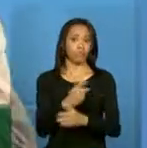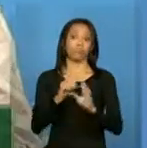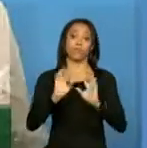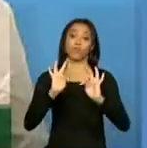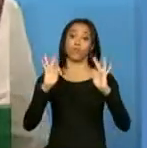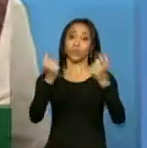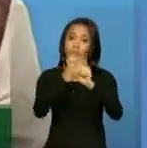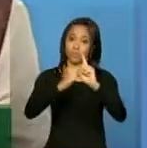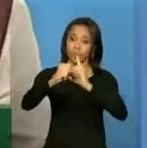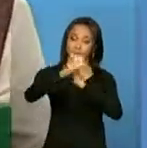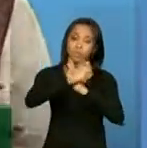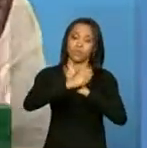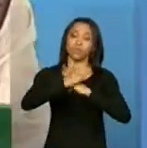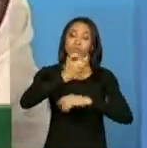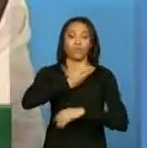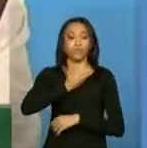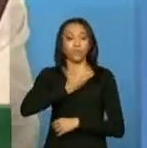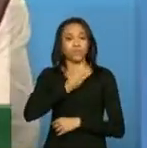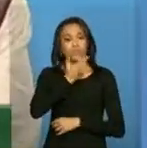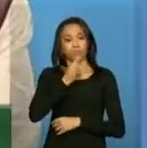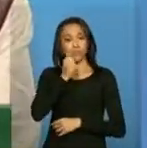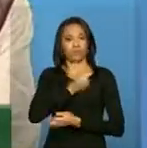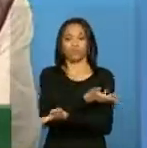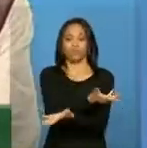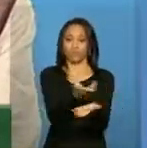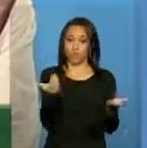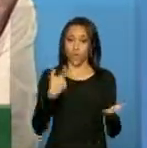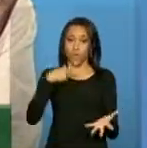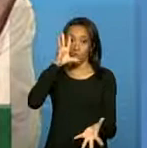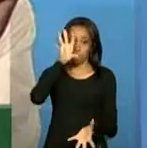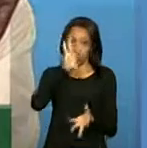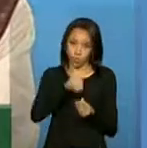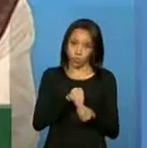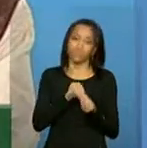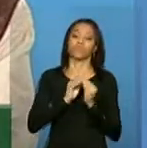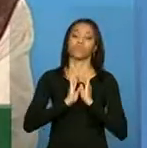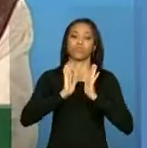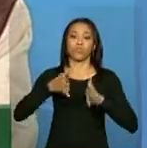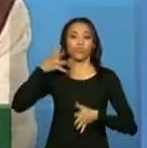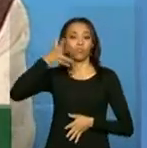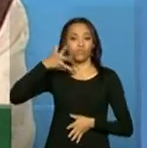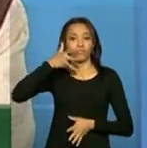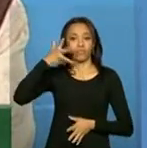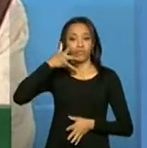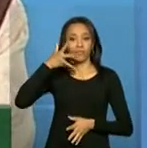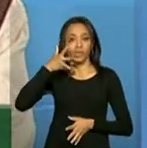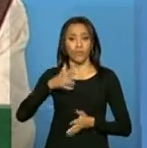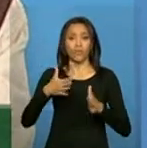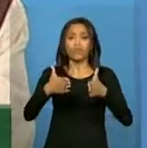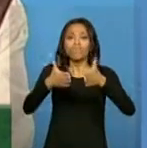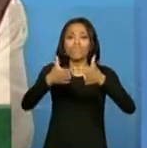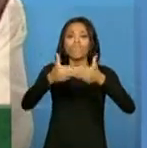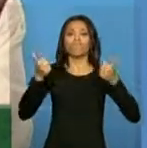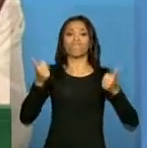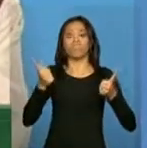Amigos, amigas, na minha conclusão, eu gostaria de dizer que